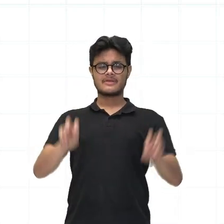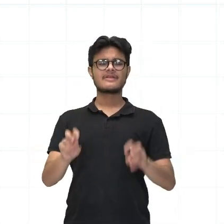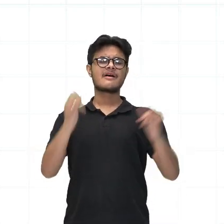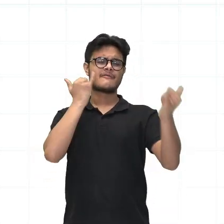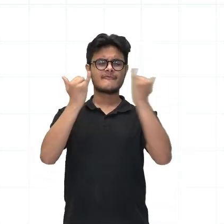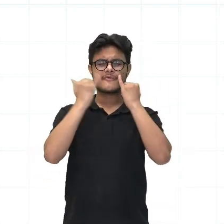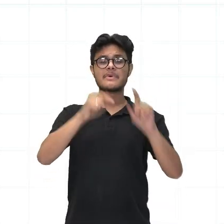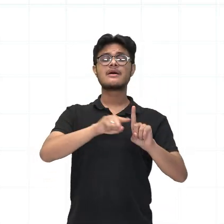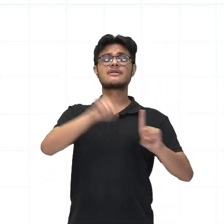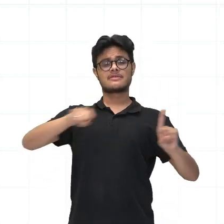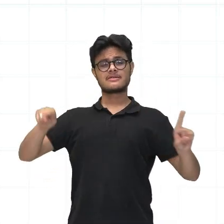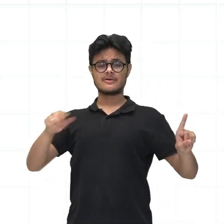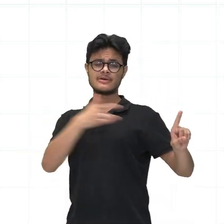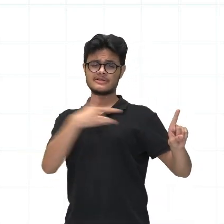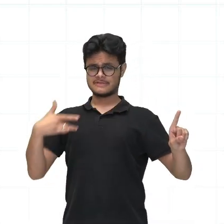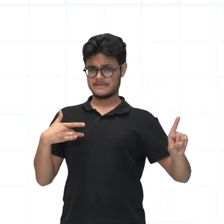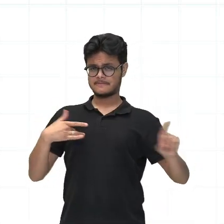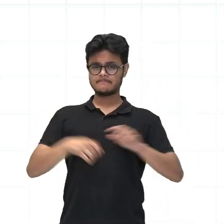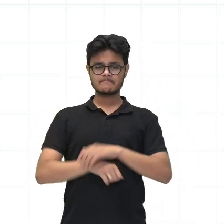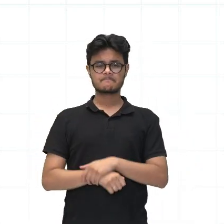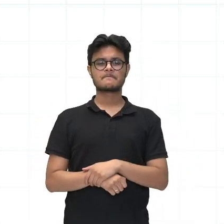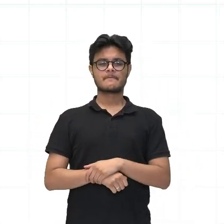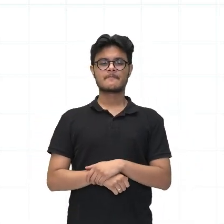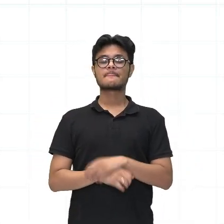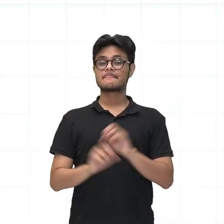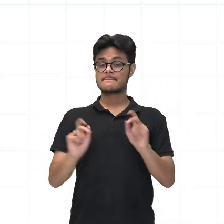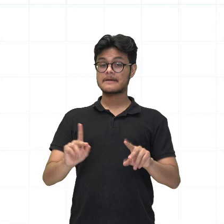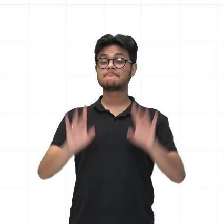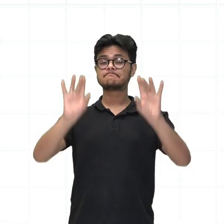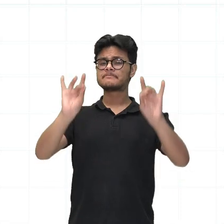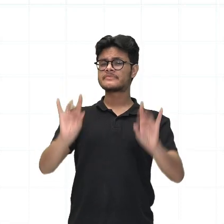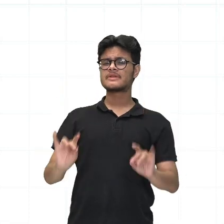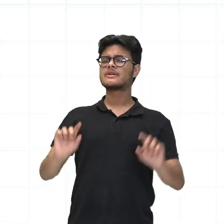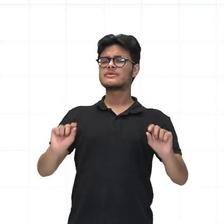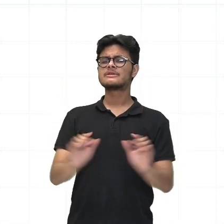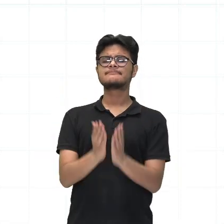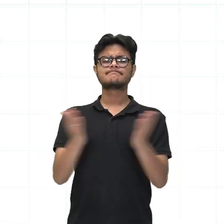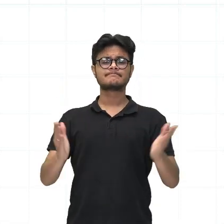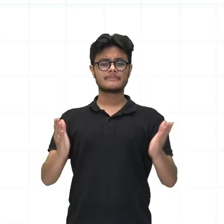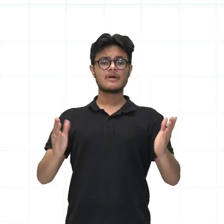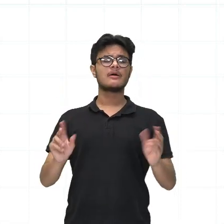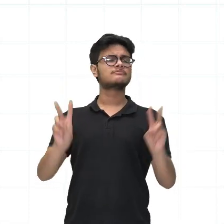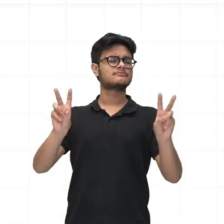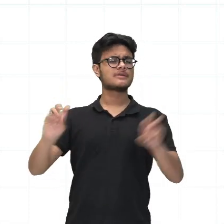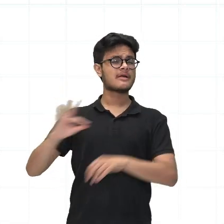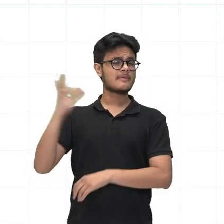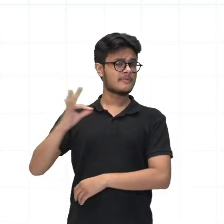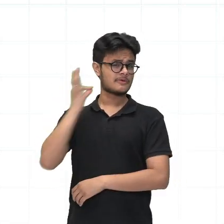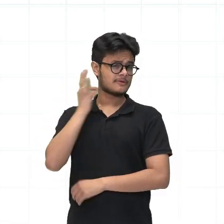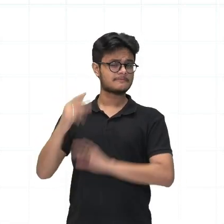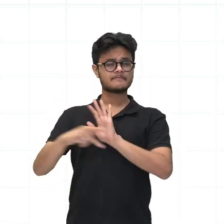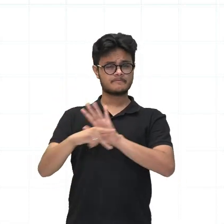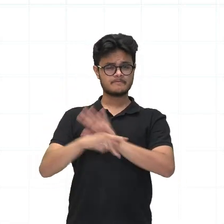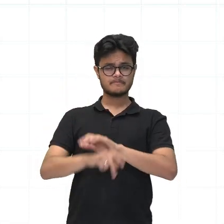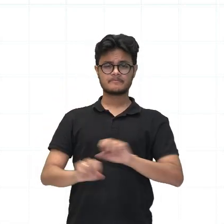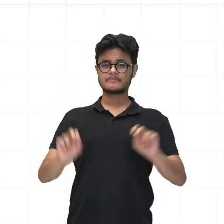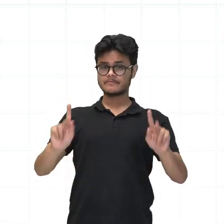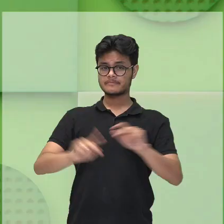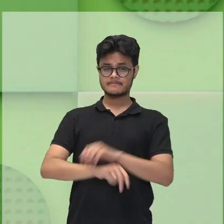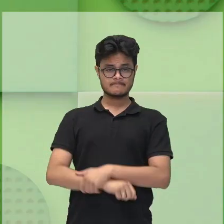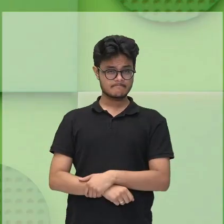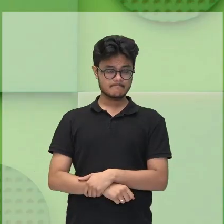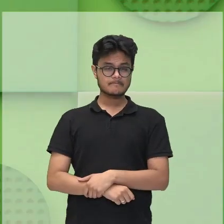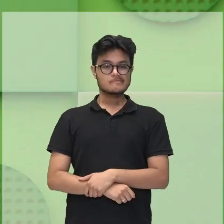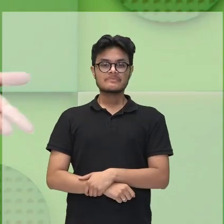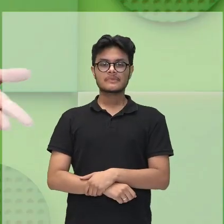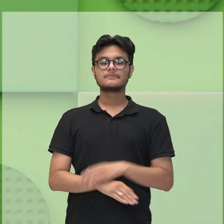conhecimento programas e indicadores de saúde pública e o detalhamento doenças de veiculação por